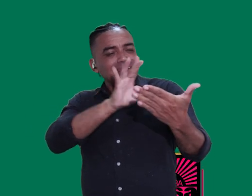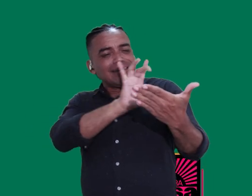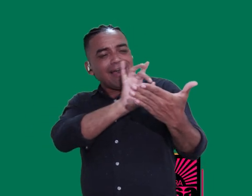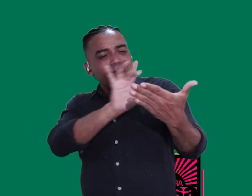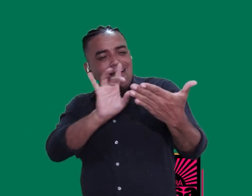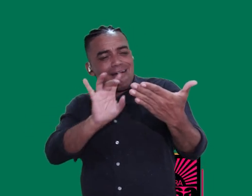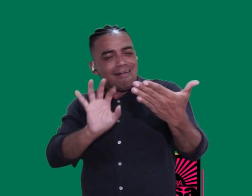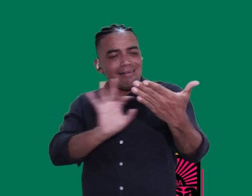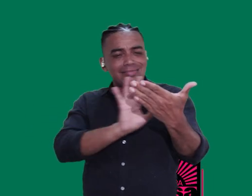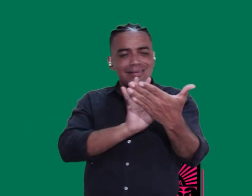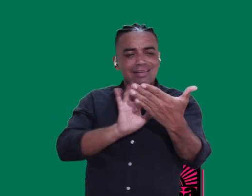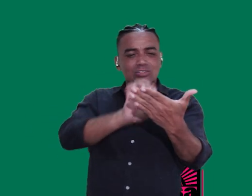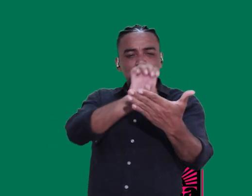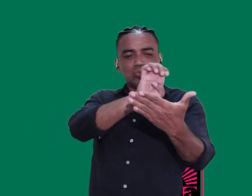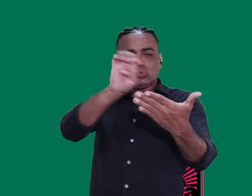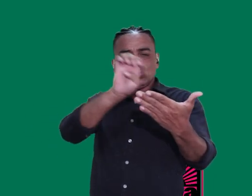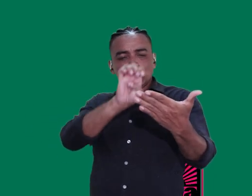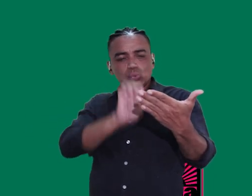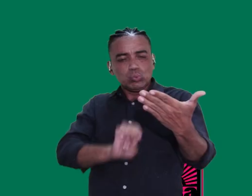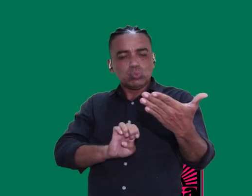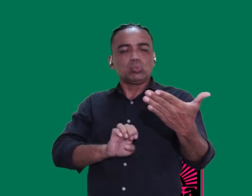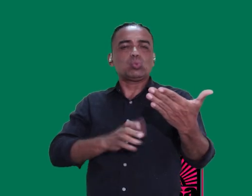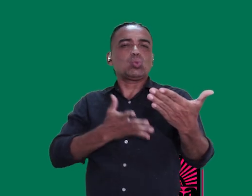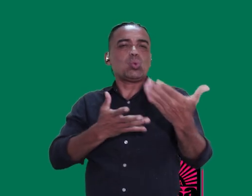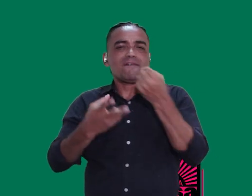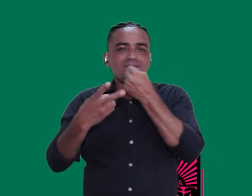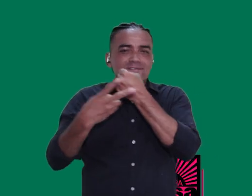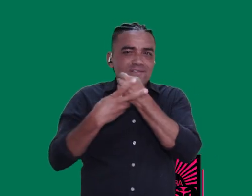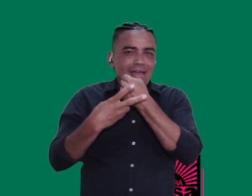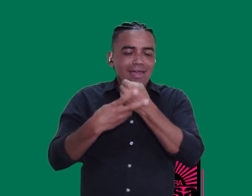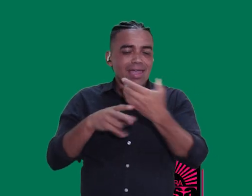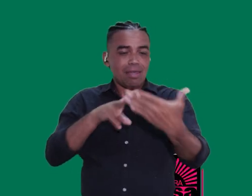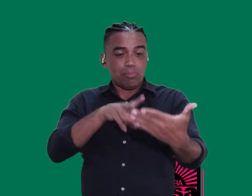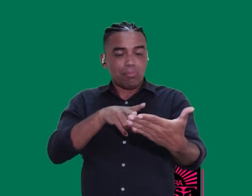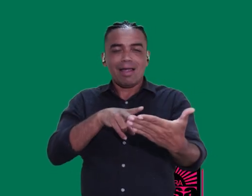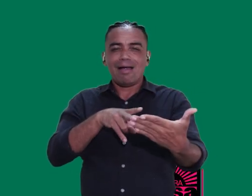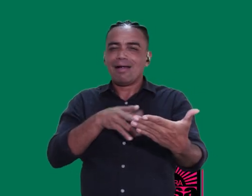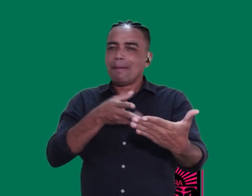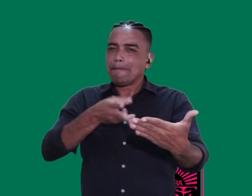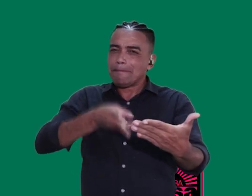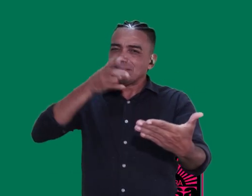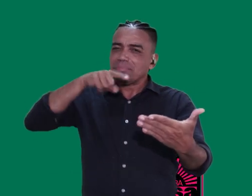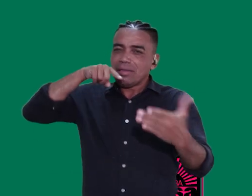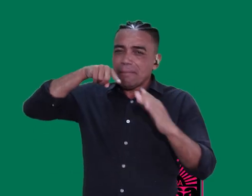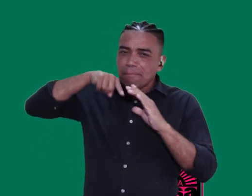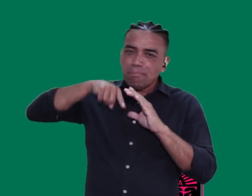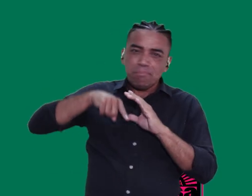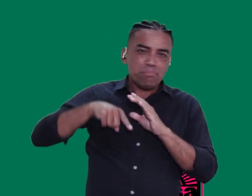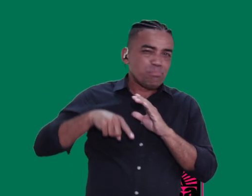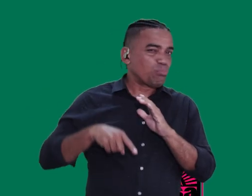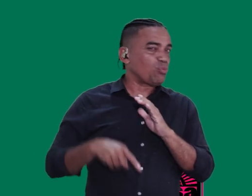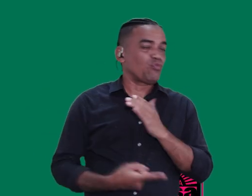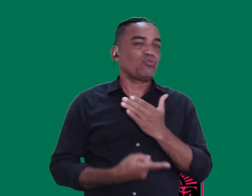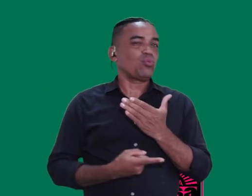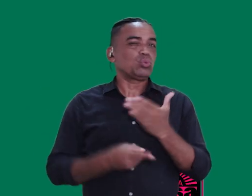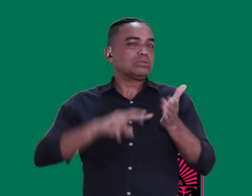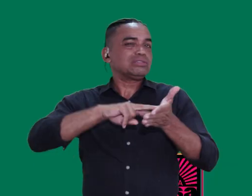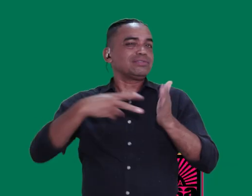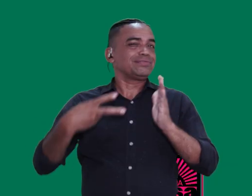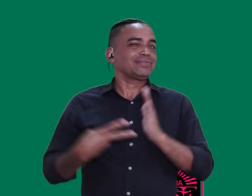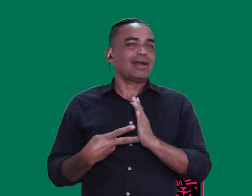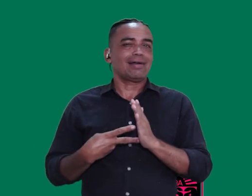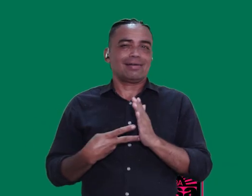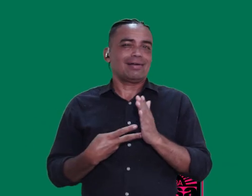os ossos, o tutano do verbo, para assim versejar o âmago das coisas.